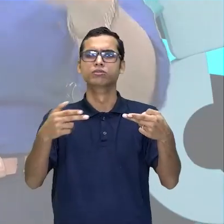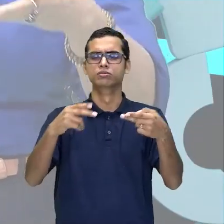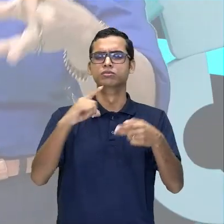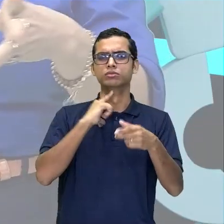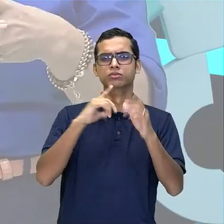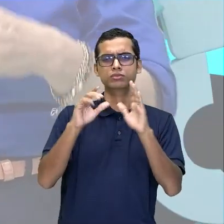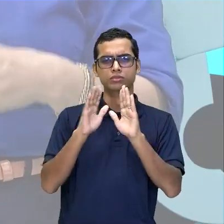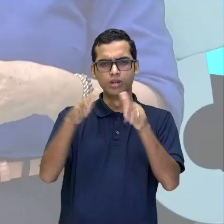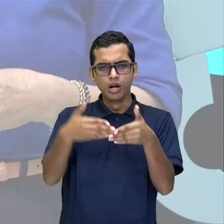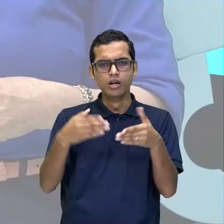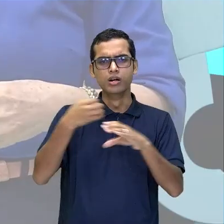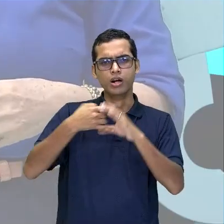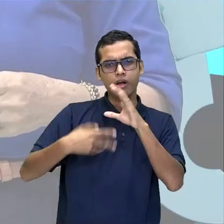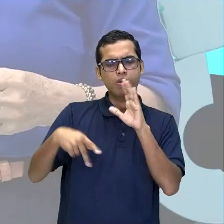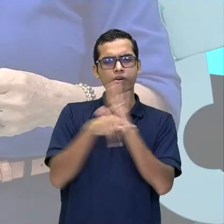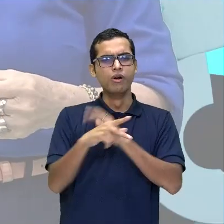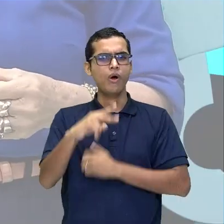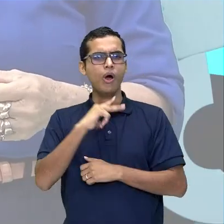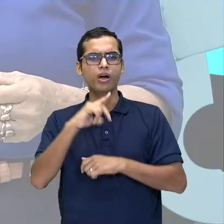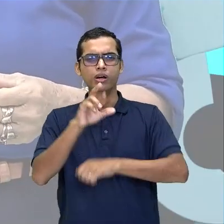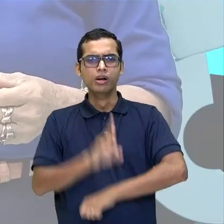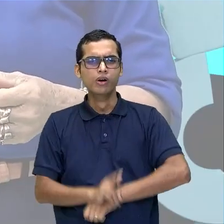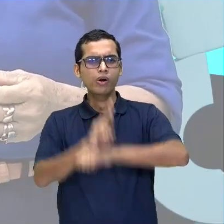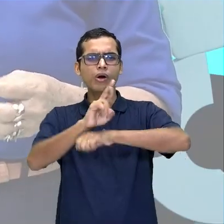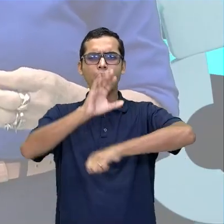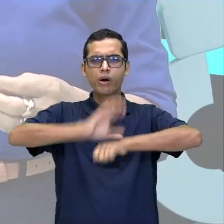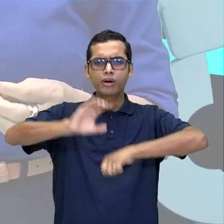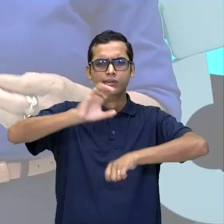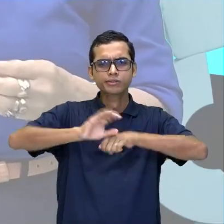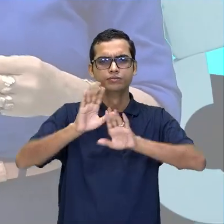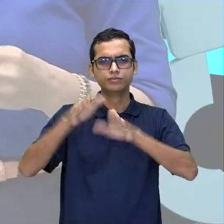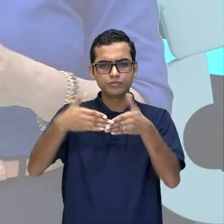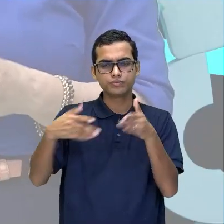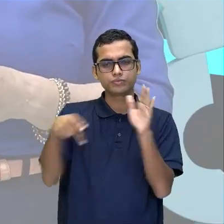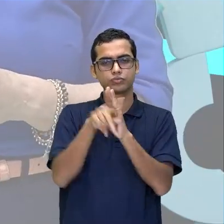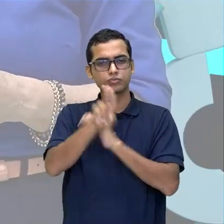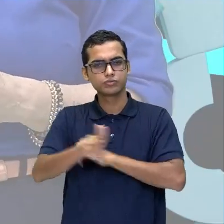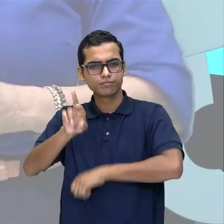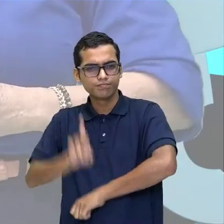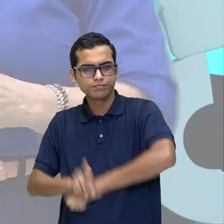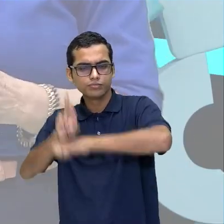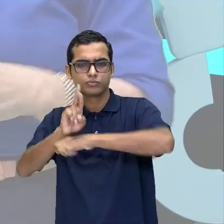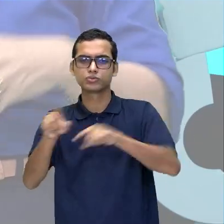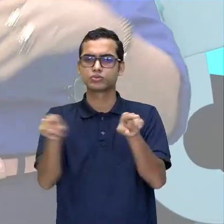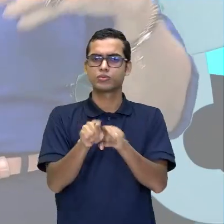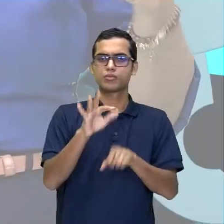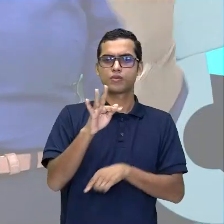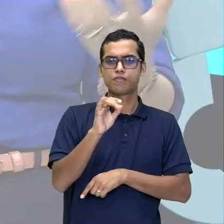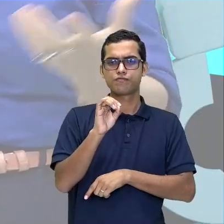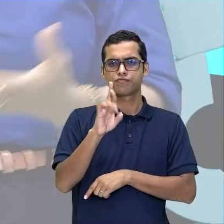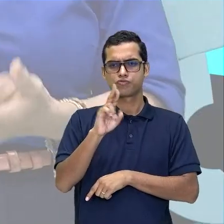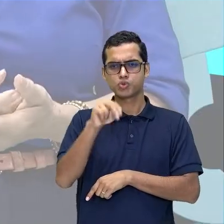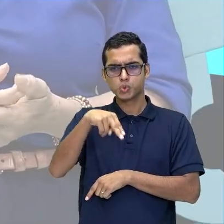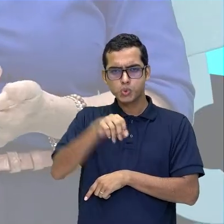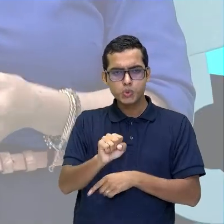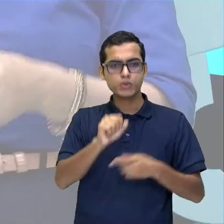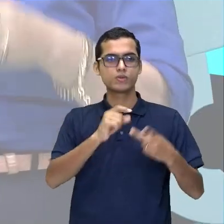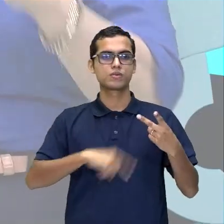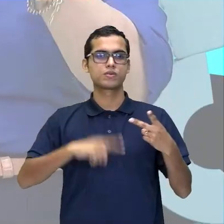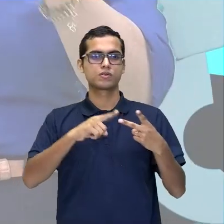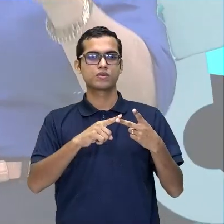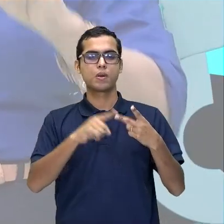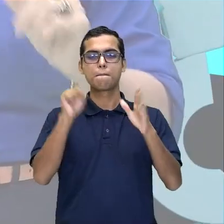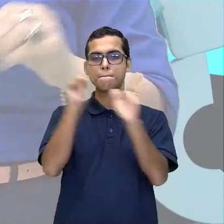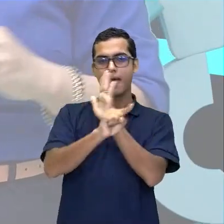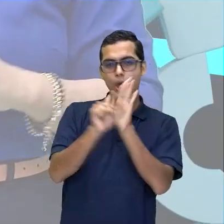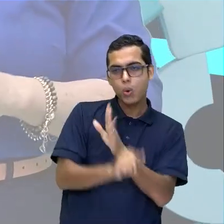com recursos como fóruns, quizzes e tarefas para realizar. Vamos